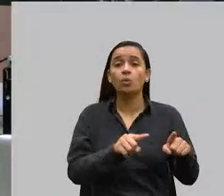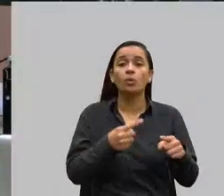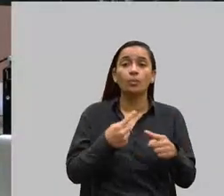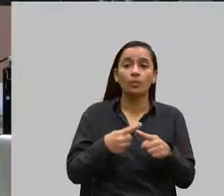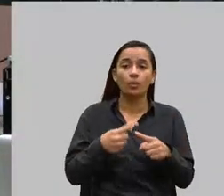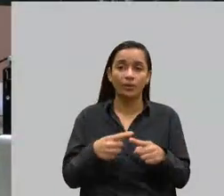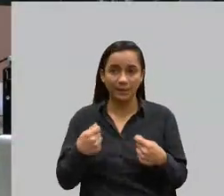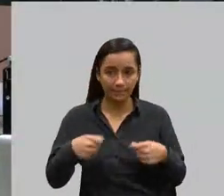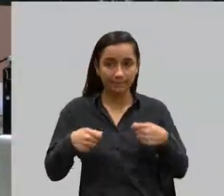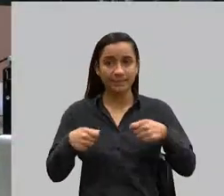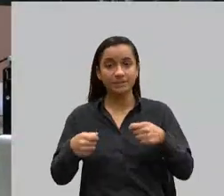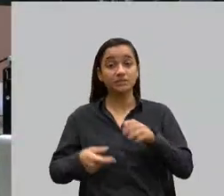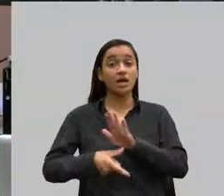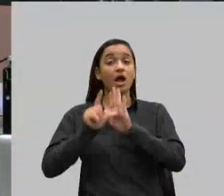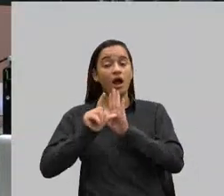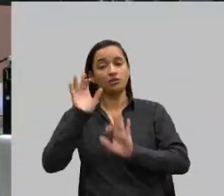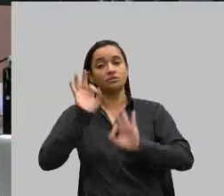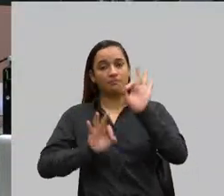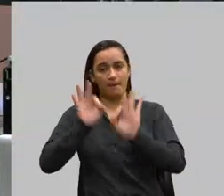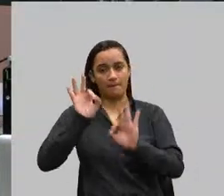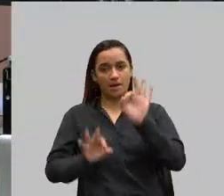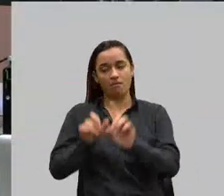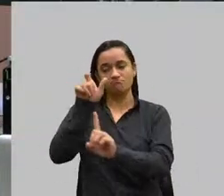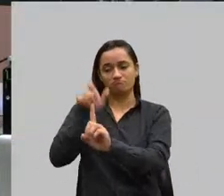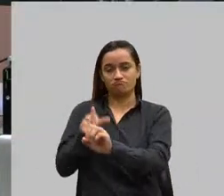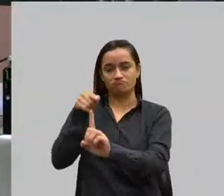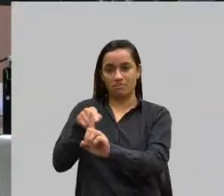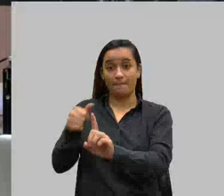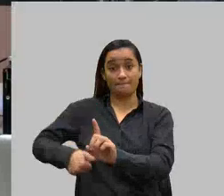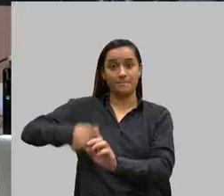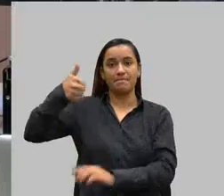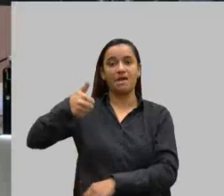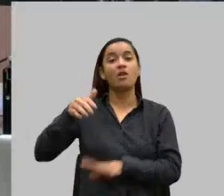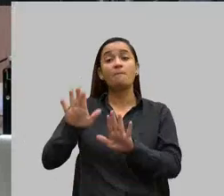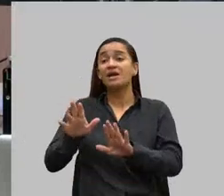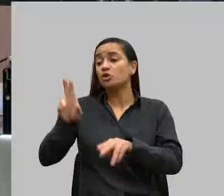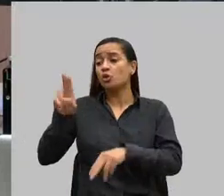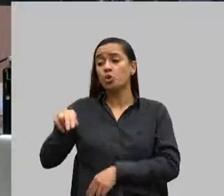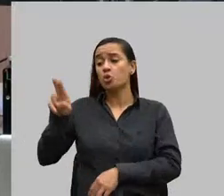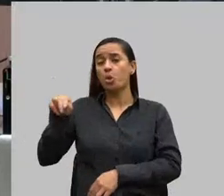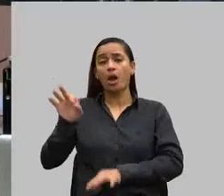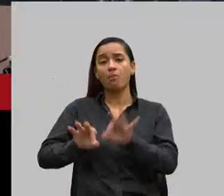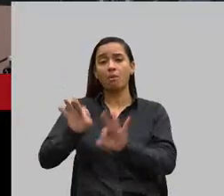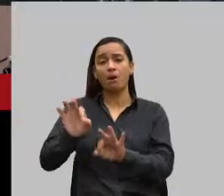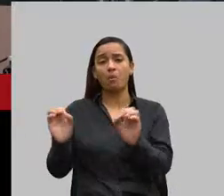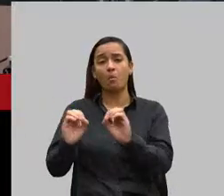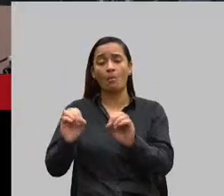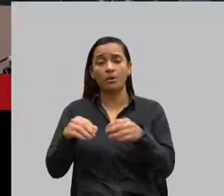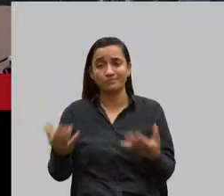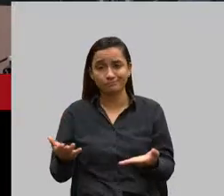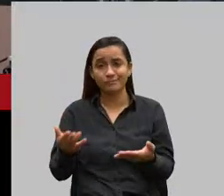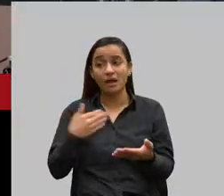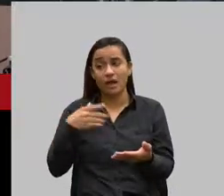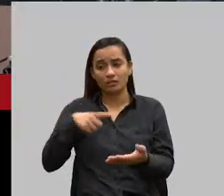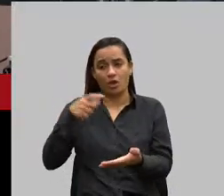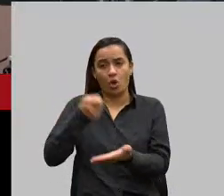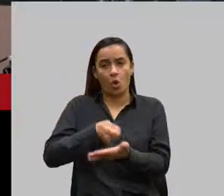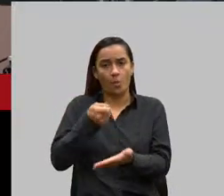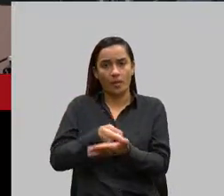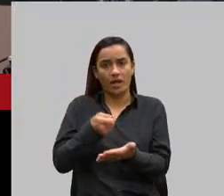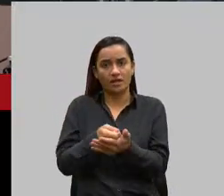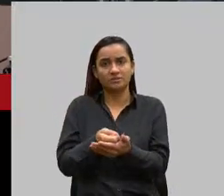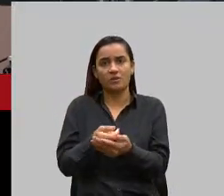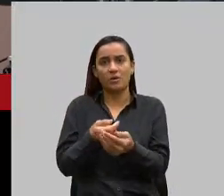indivíduo primeiro mas nunca se preparou o indivíduo então ficava ali ela tinha a obrigação de entregar título mas era contra entregar